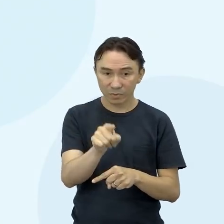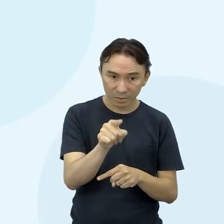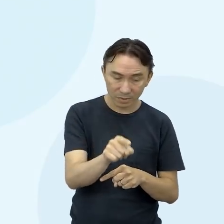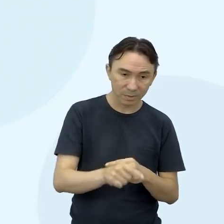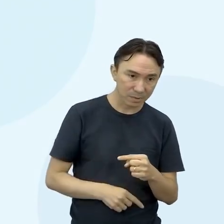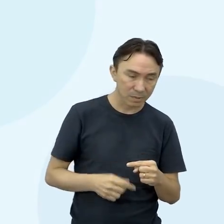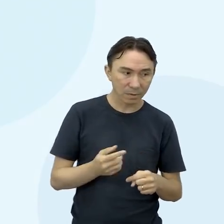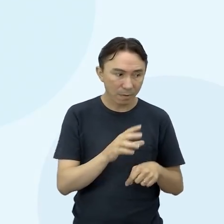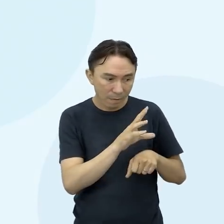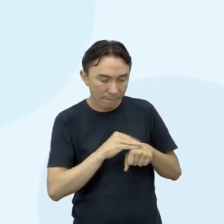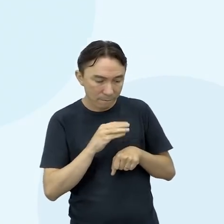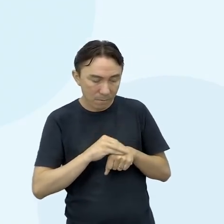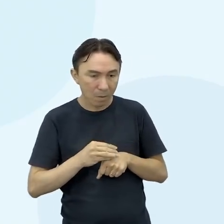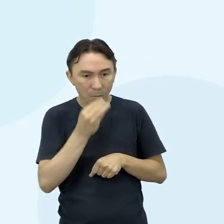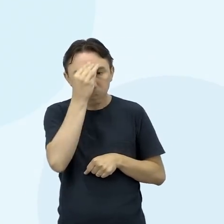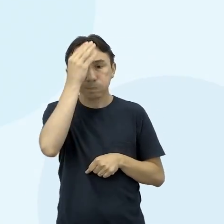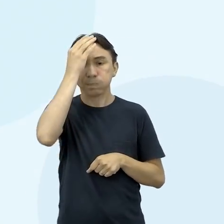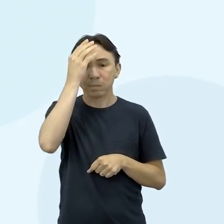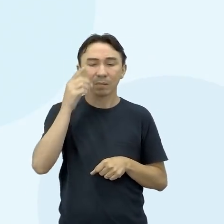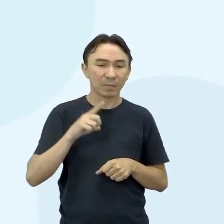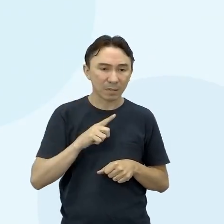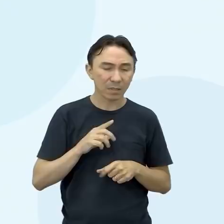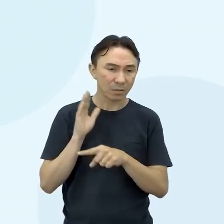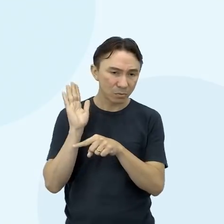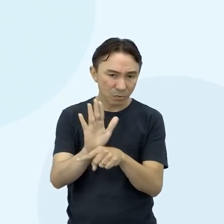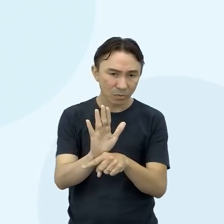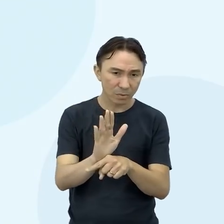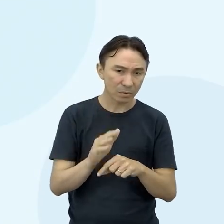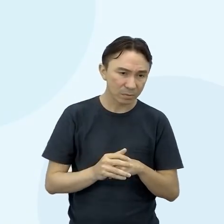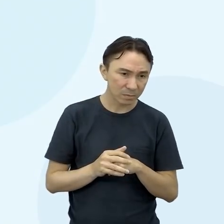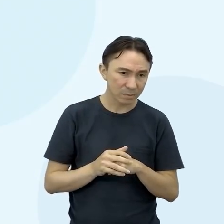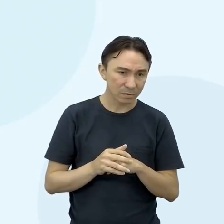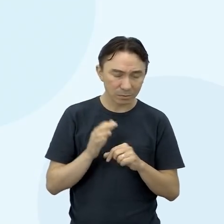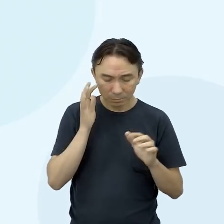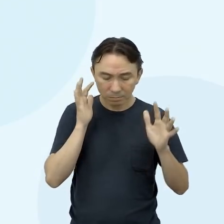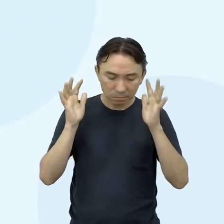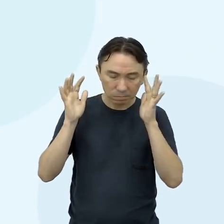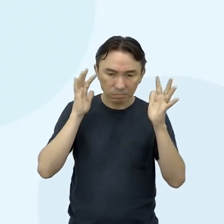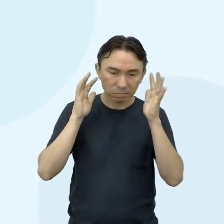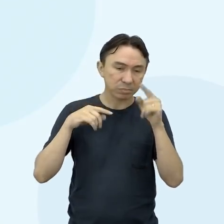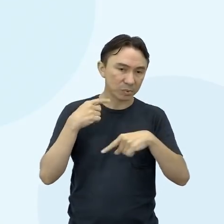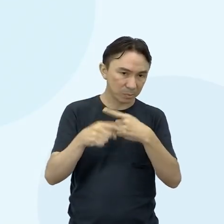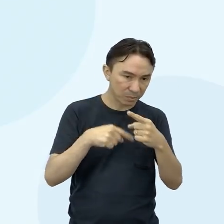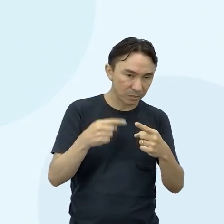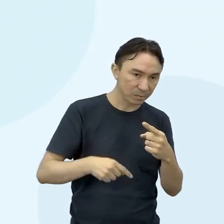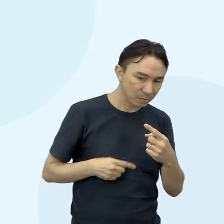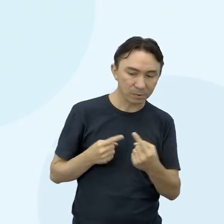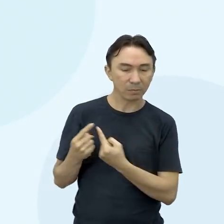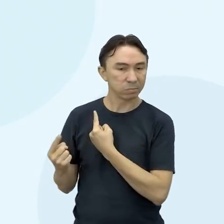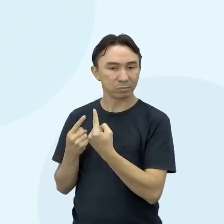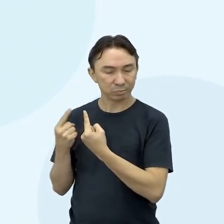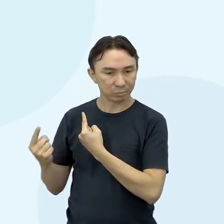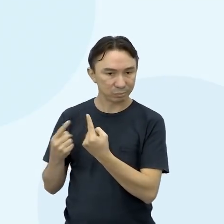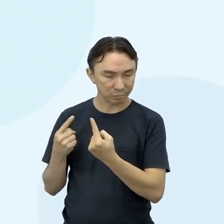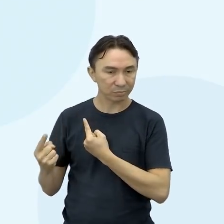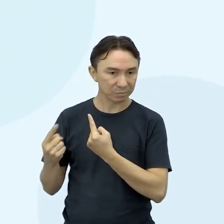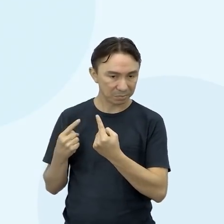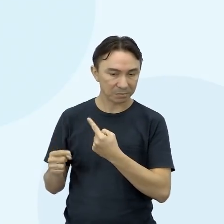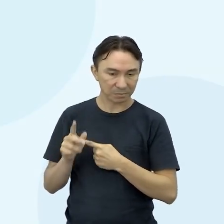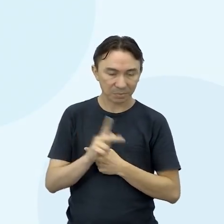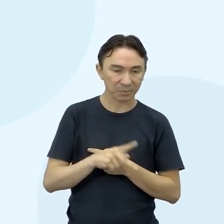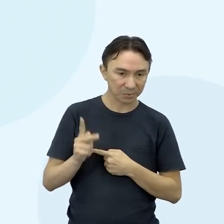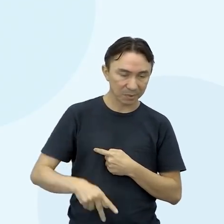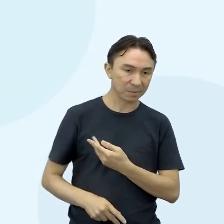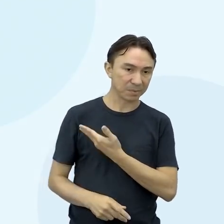seu repertório? Reflita e discuta entre seus pares. Então, vocês aí na escola irão discutir entre os